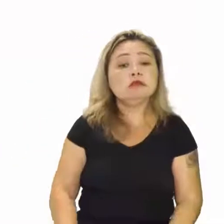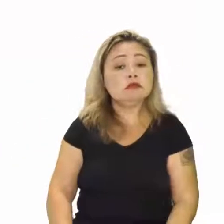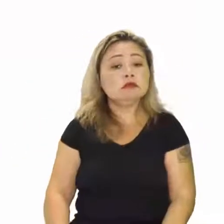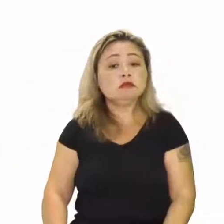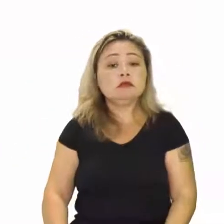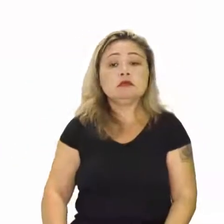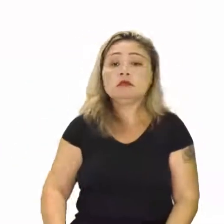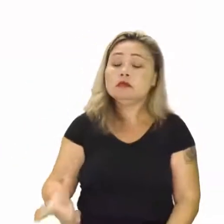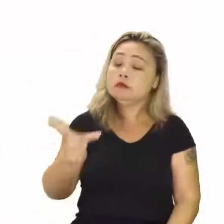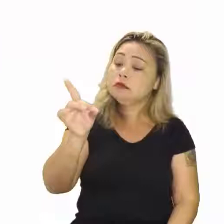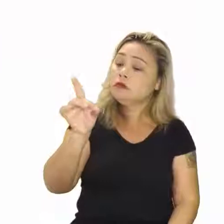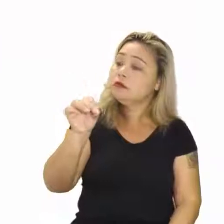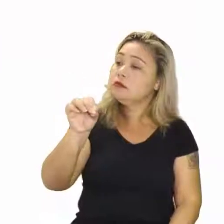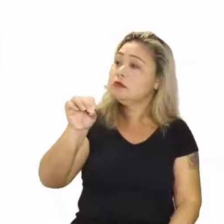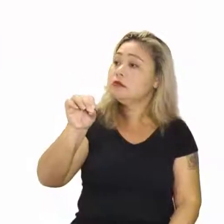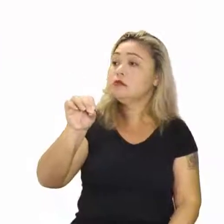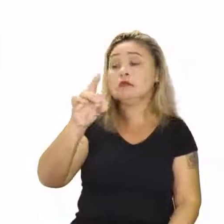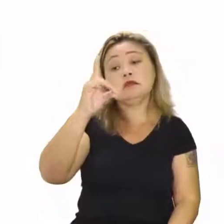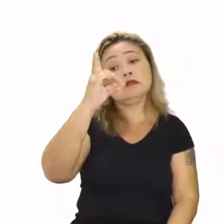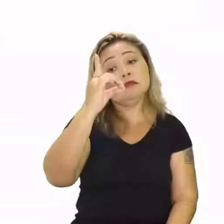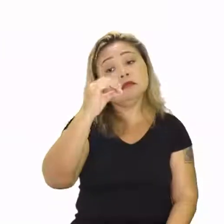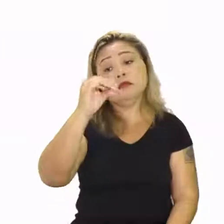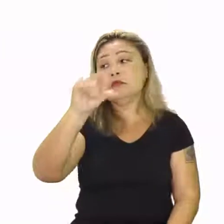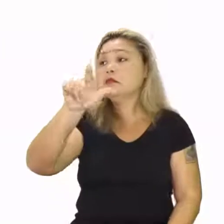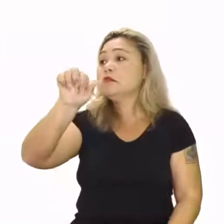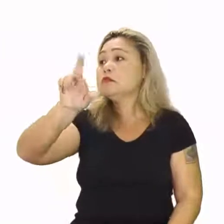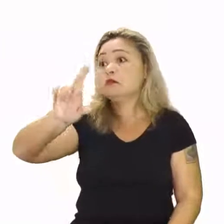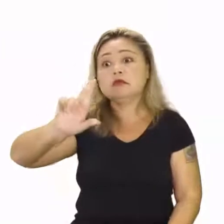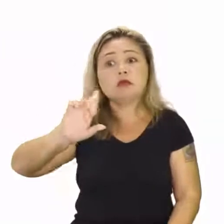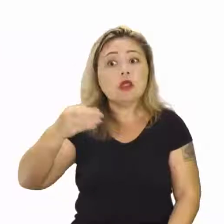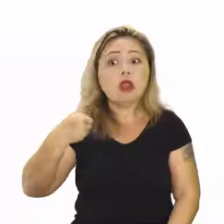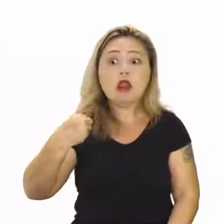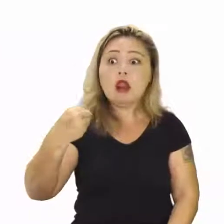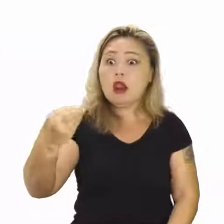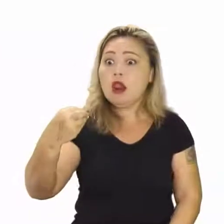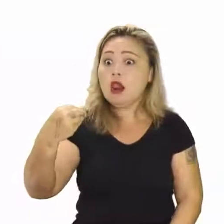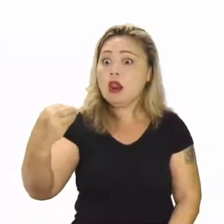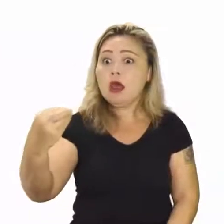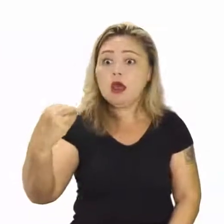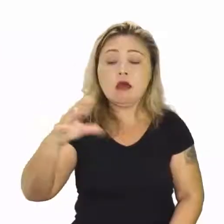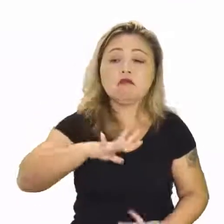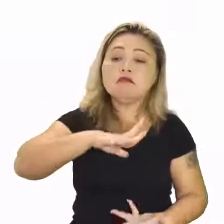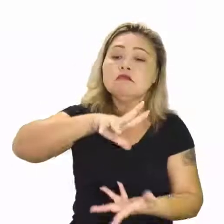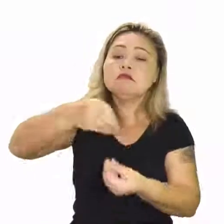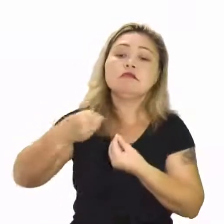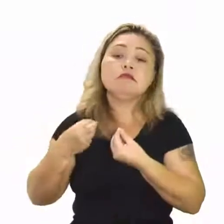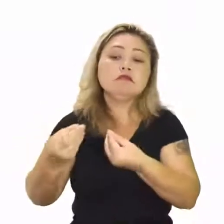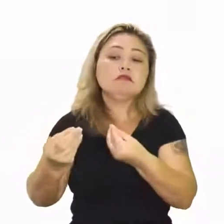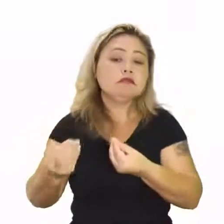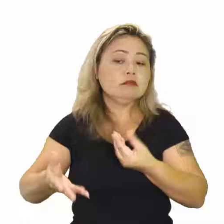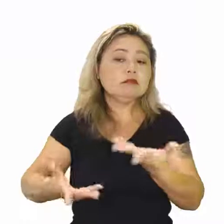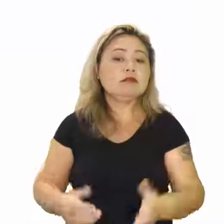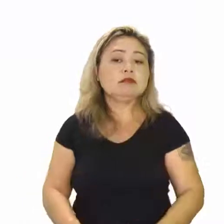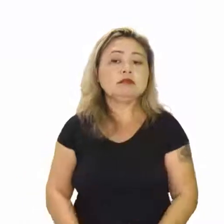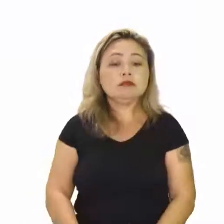o dólar, é o poder do dólar pelo mundo, meus irmãos. É o poder do dólar pelo mundo.